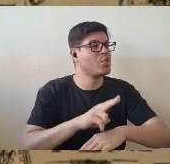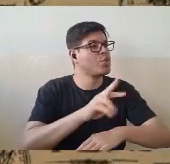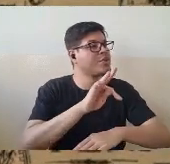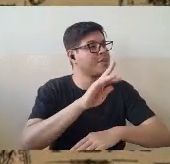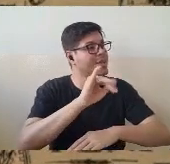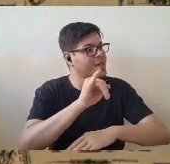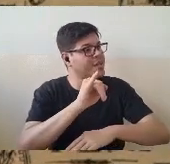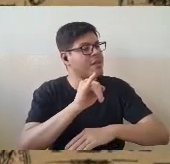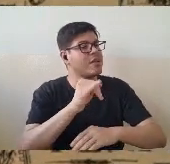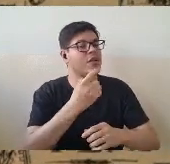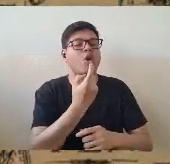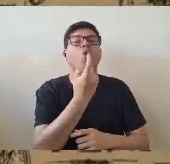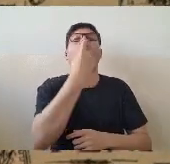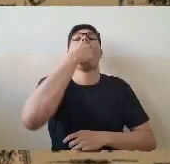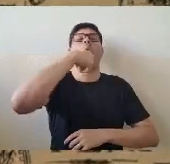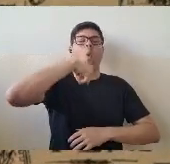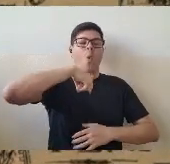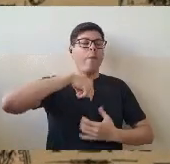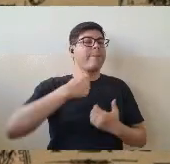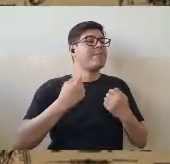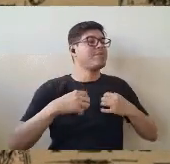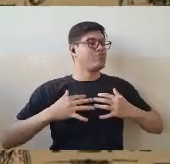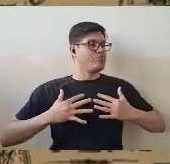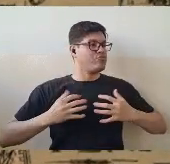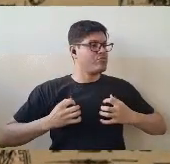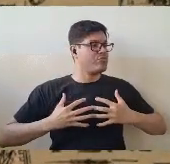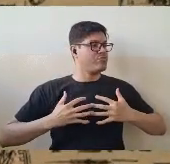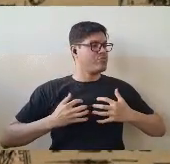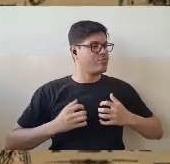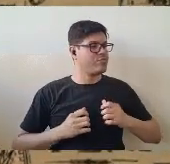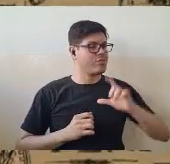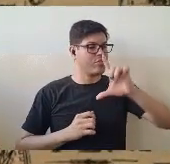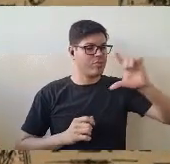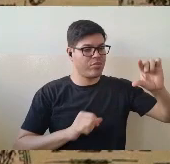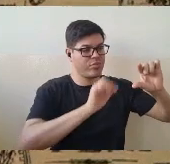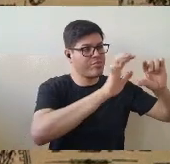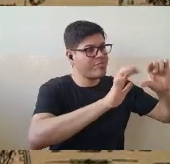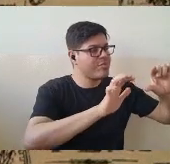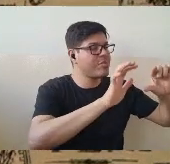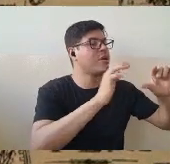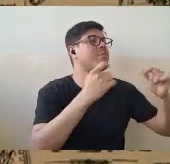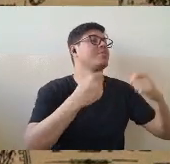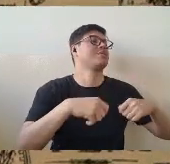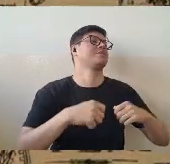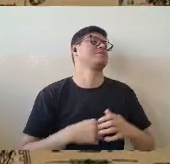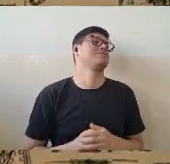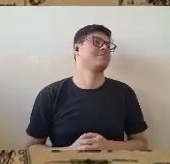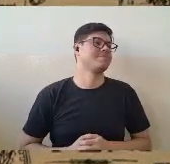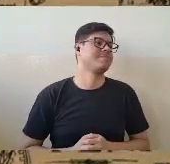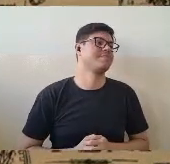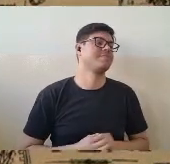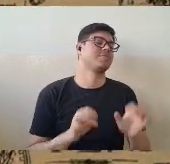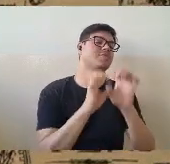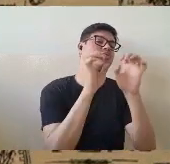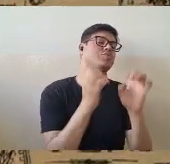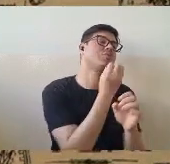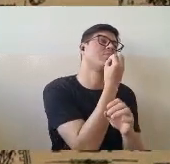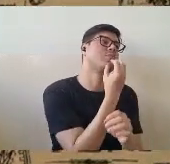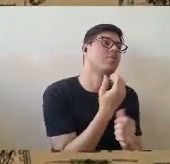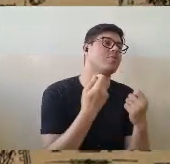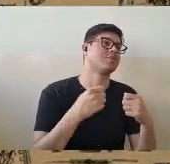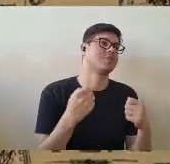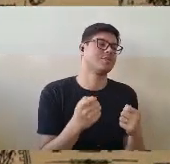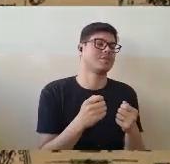quase sempre, você está entendendo? É difícil de salvar. Se não Recuperar tiver depois. uma infraestrutura boa, é difícil recuperar. Isso